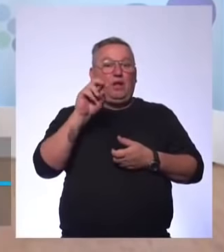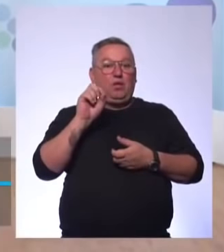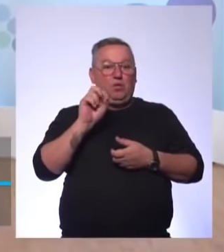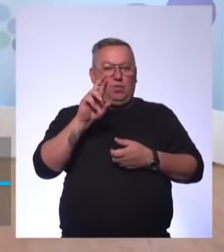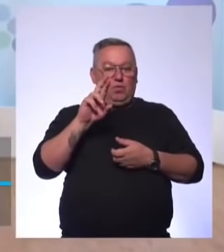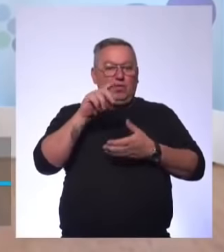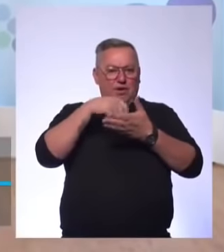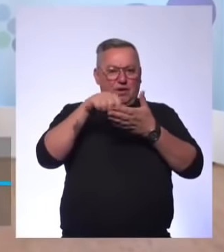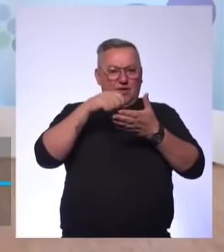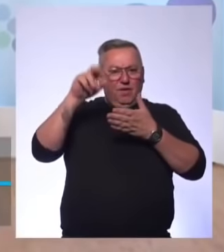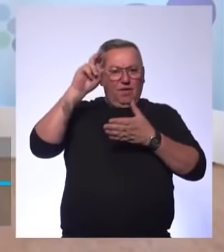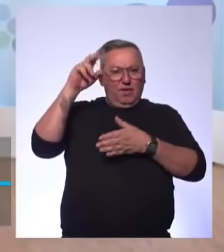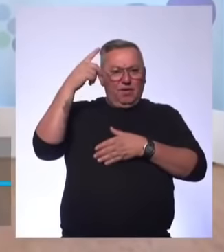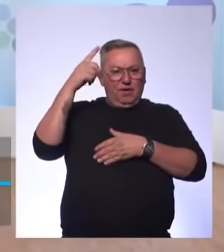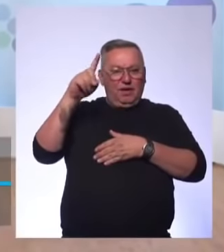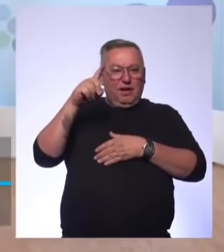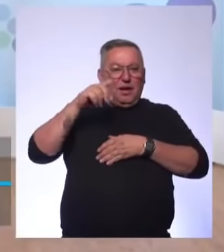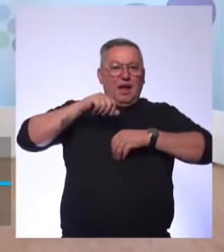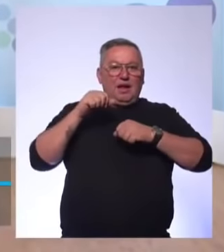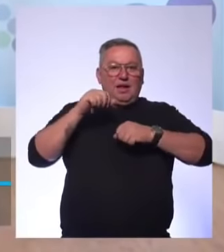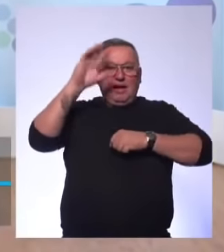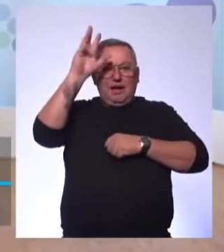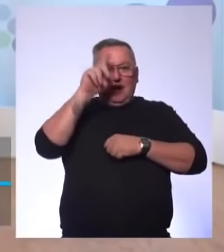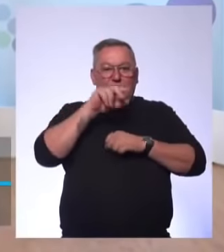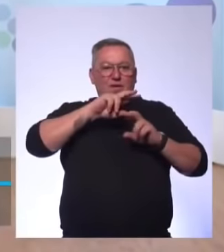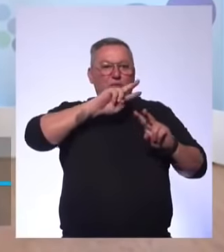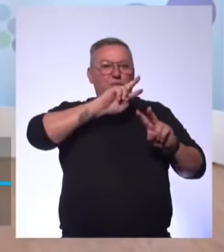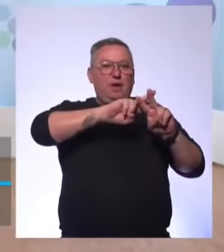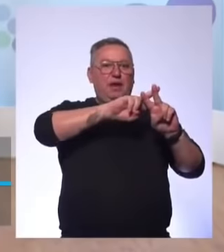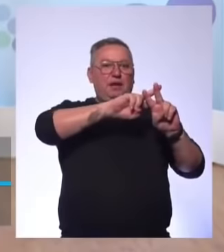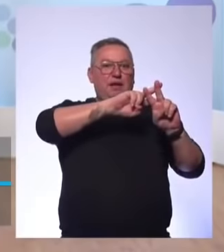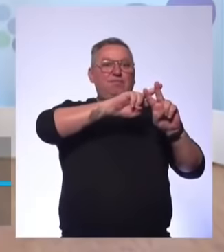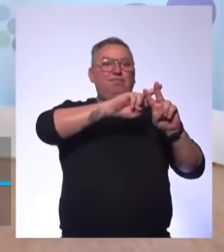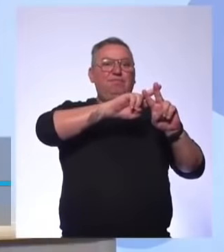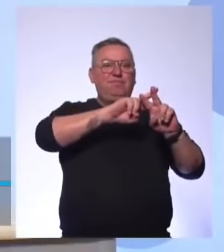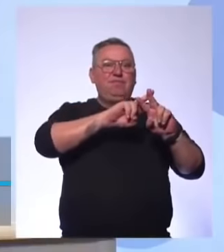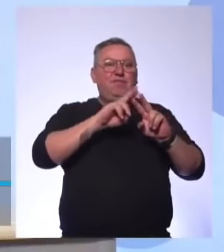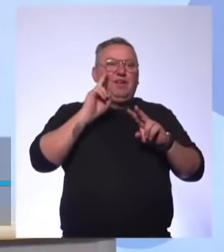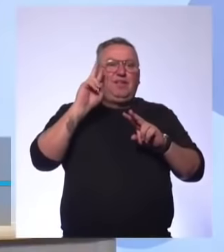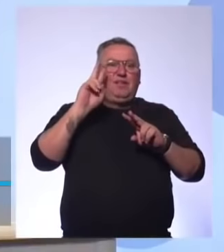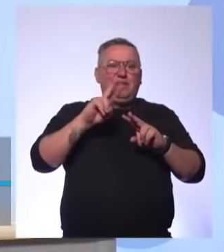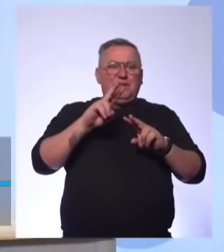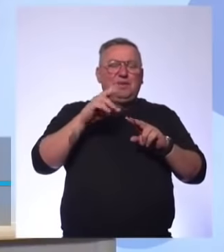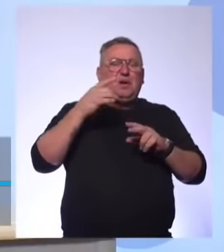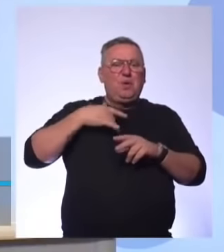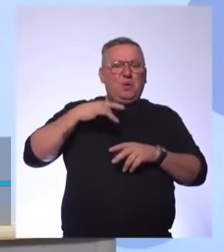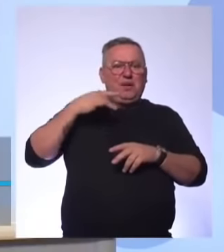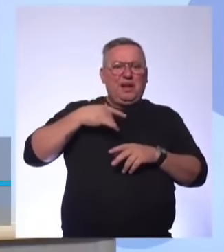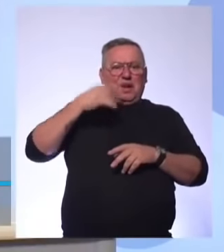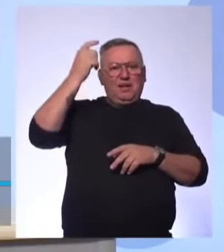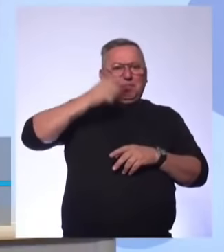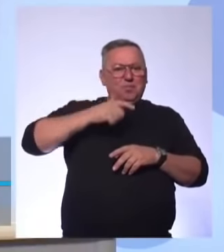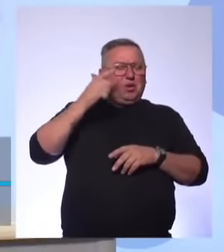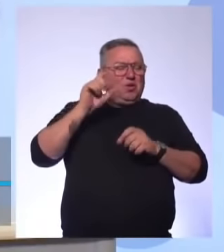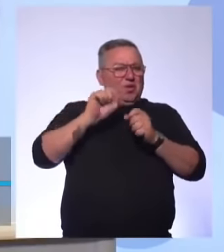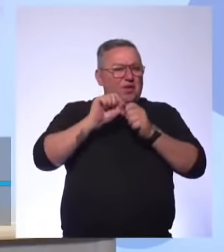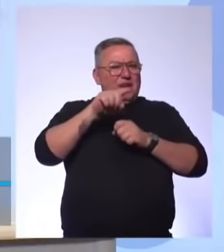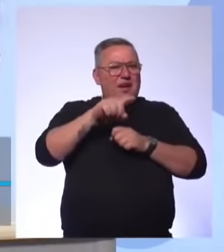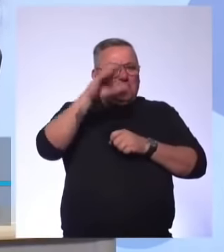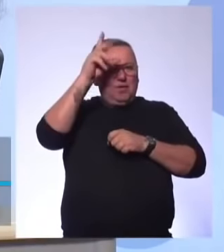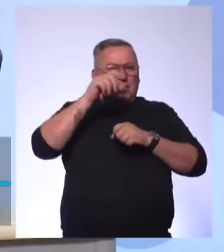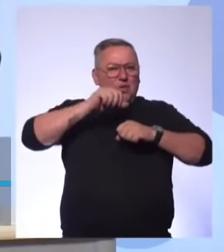na história dele que a galinha foi presa. Veja só que injustiça da humanidade. E lá